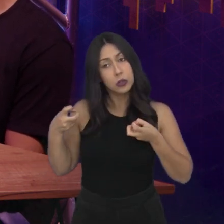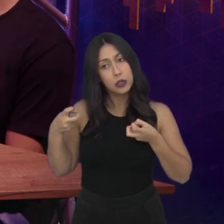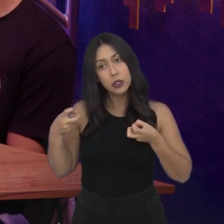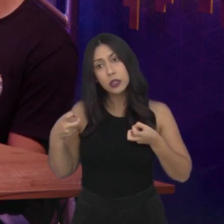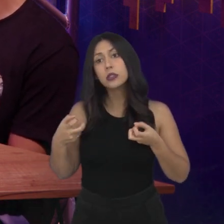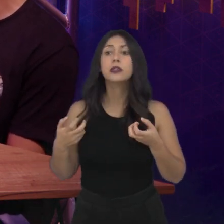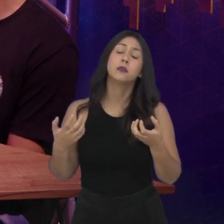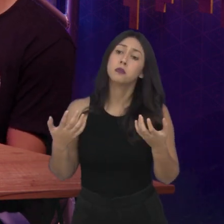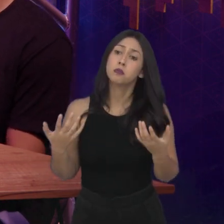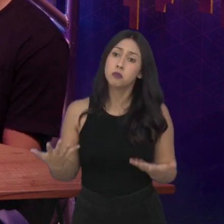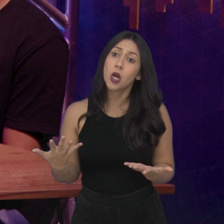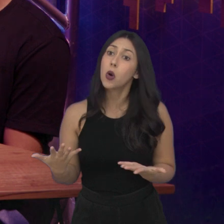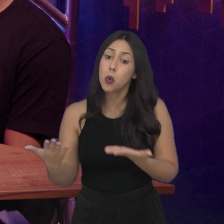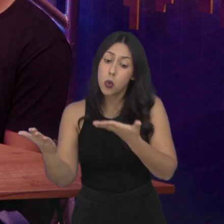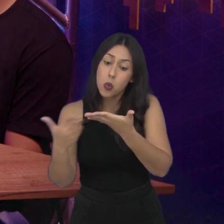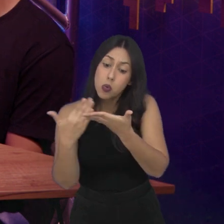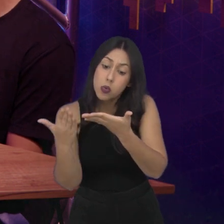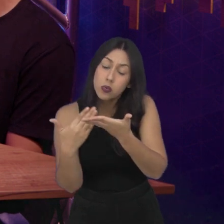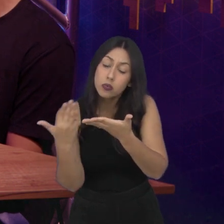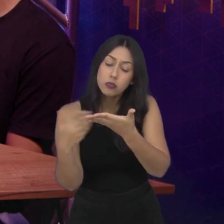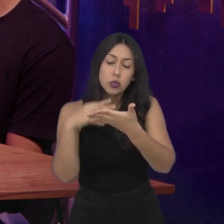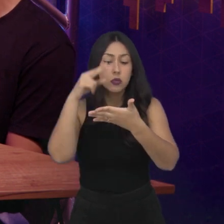eu acho que essa é uma das obras que